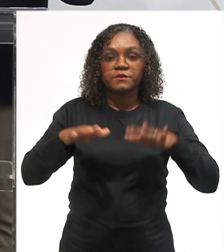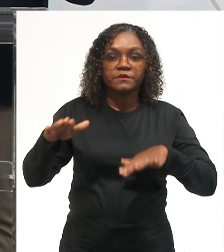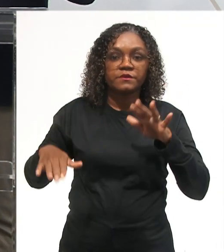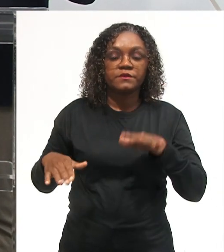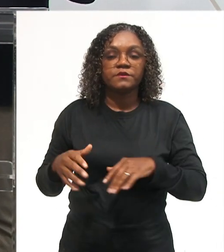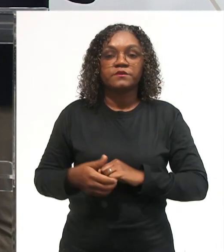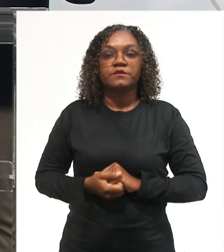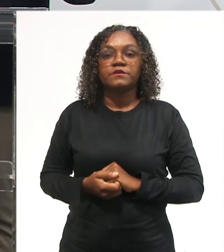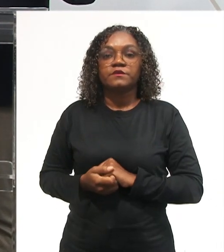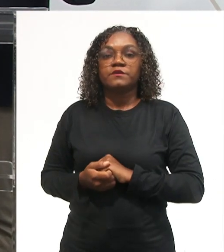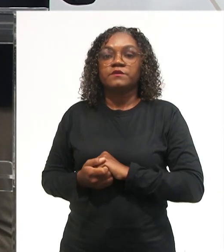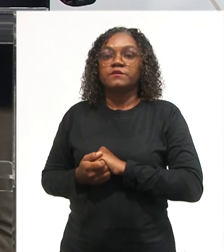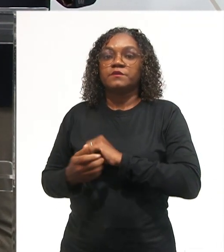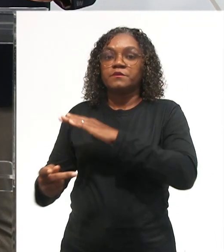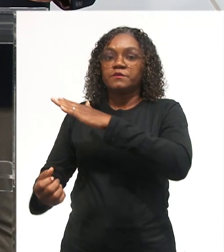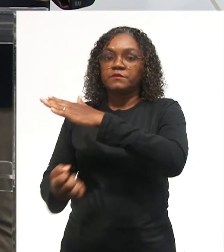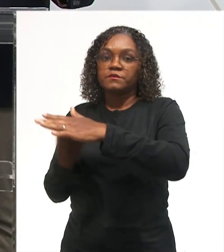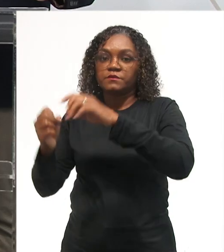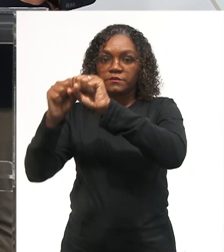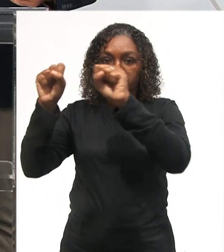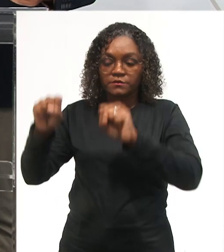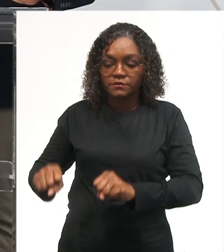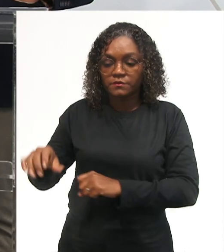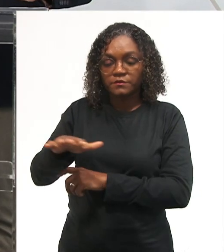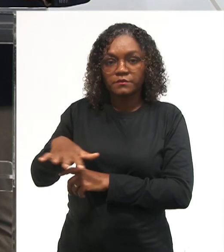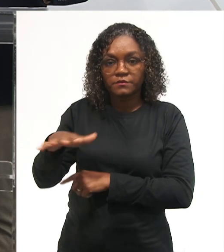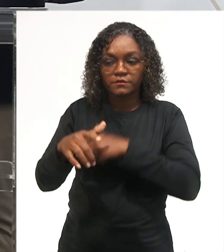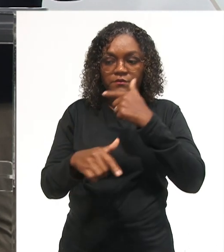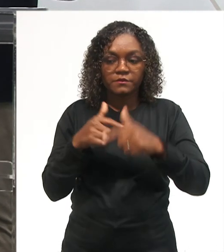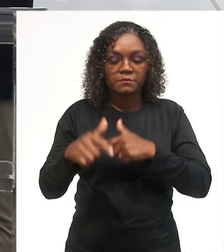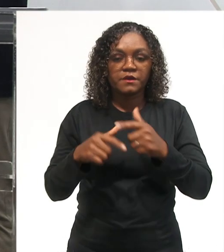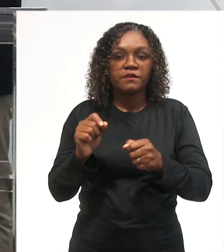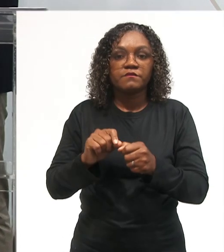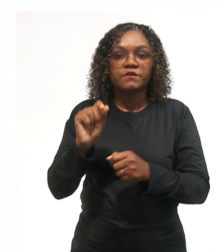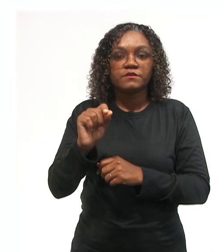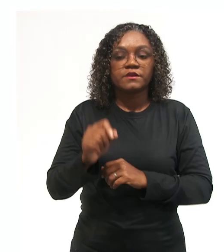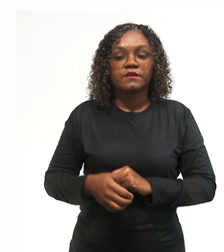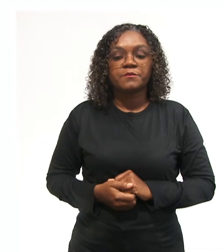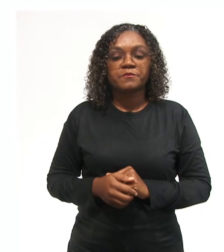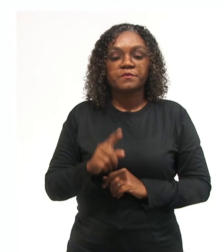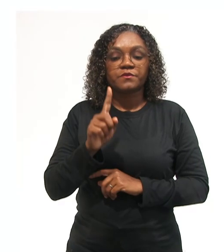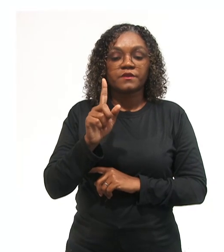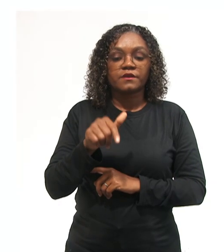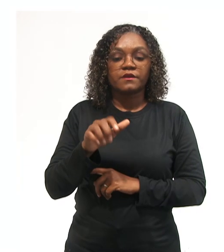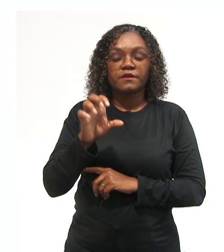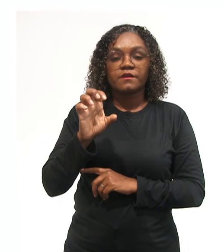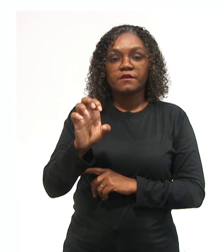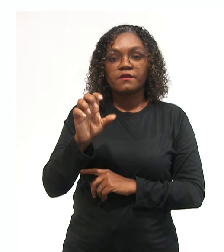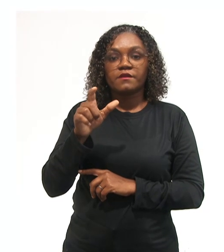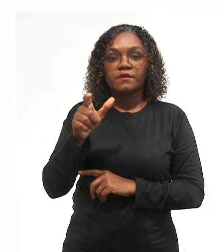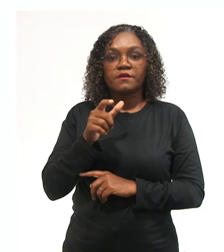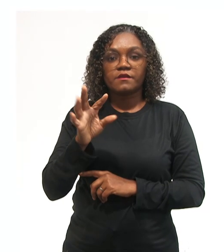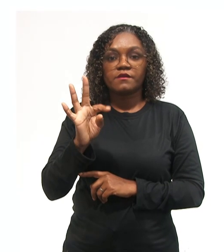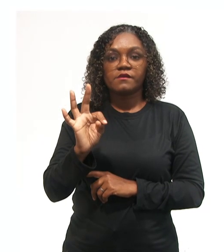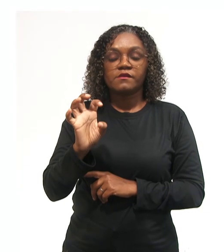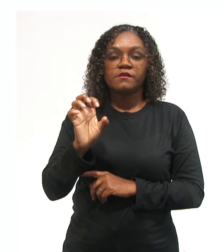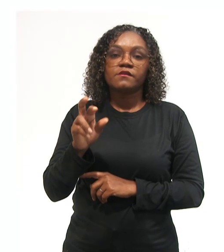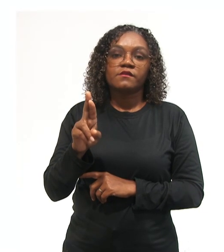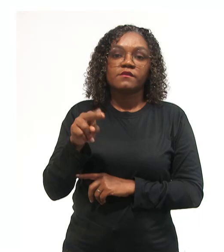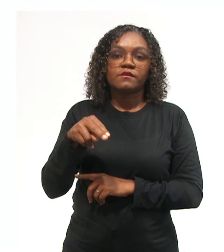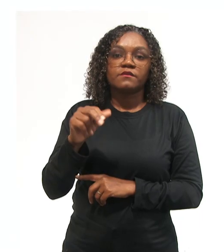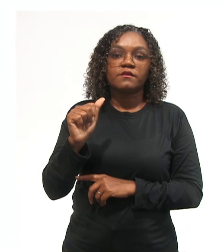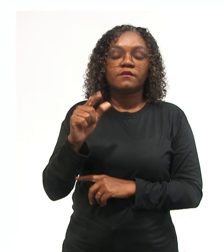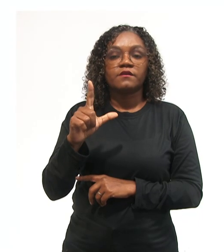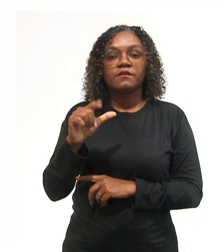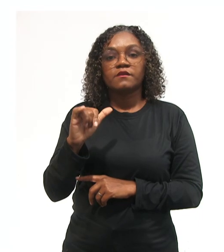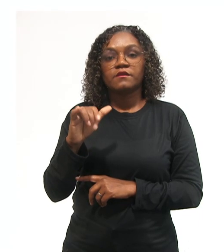mercado organize adequadamente a sociedade são as externalidades, e principalmente as